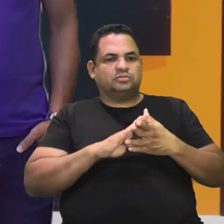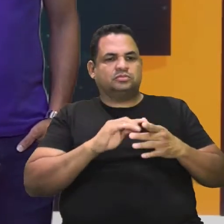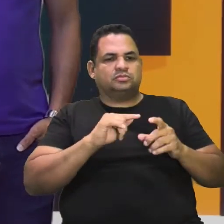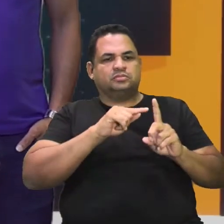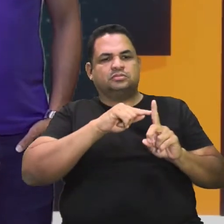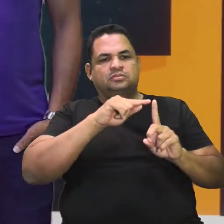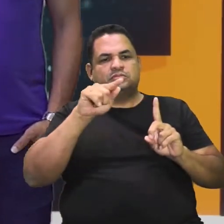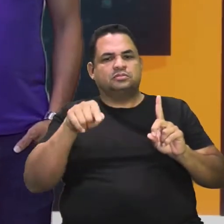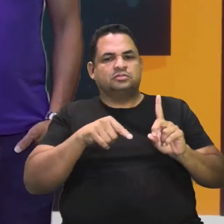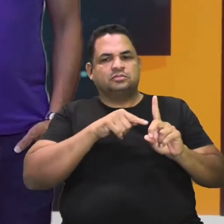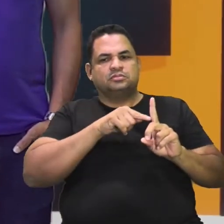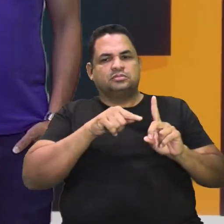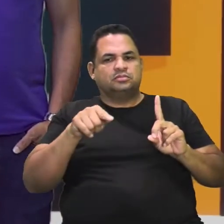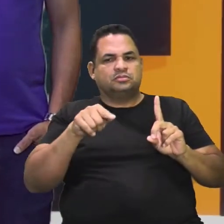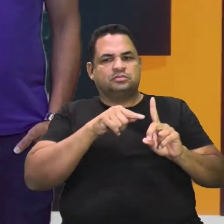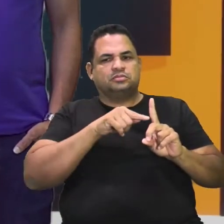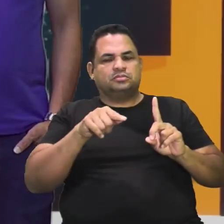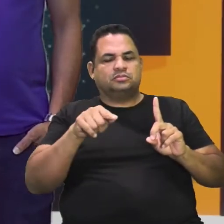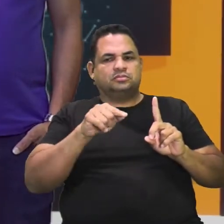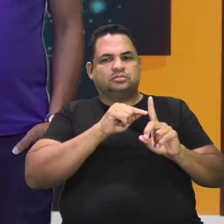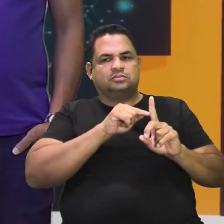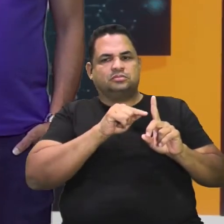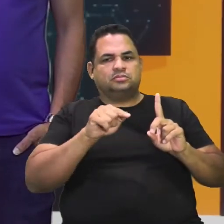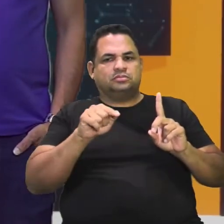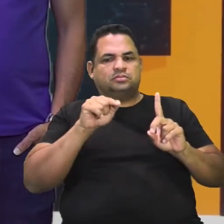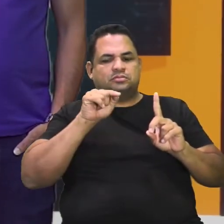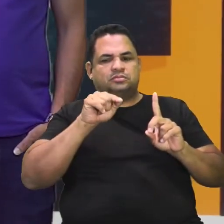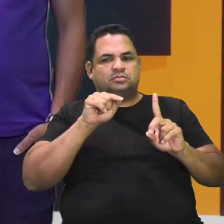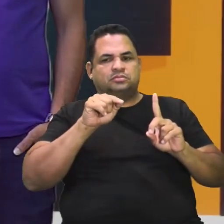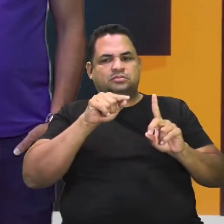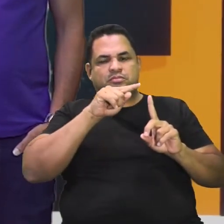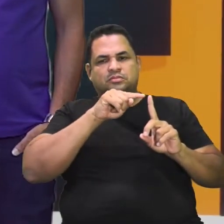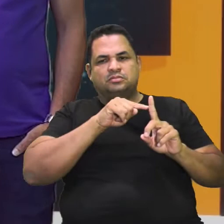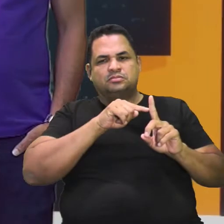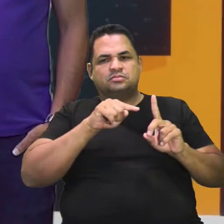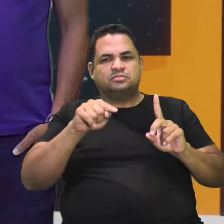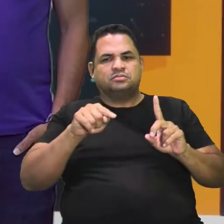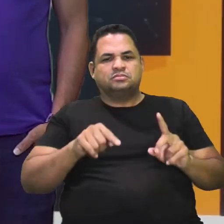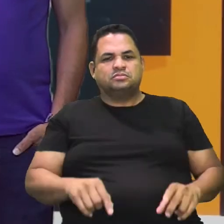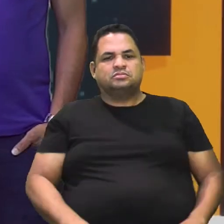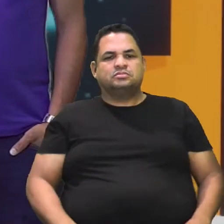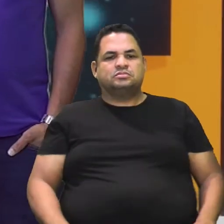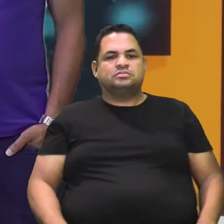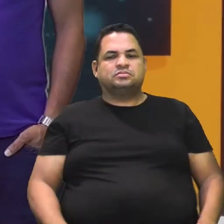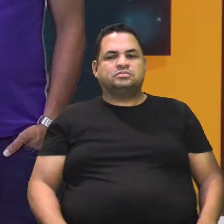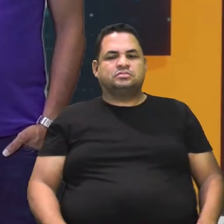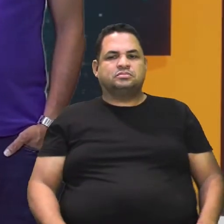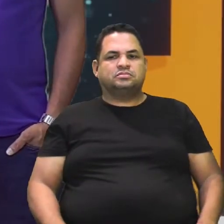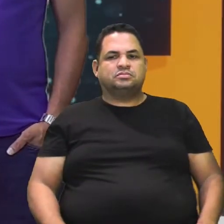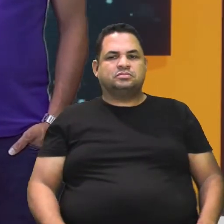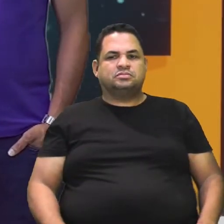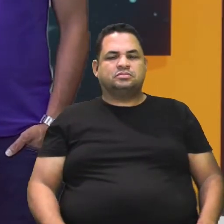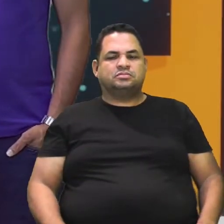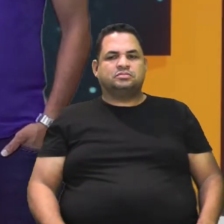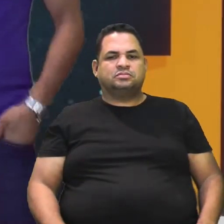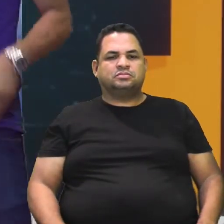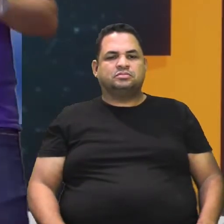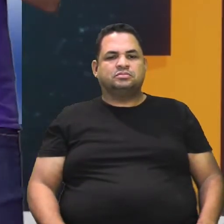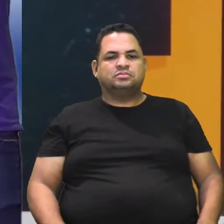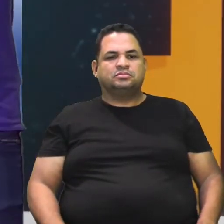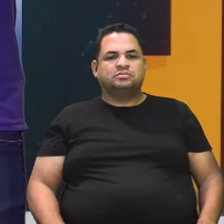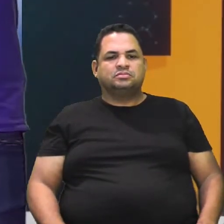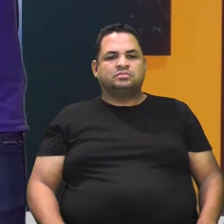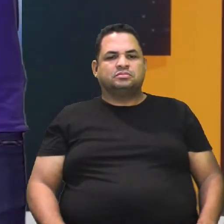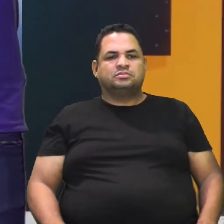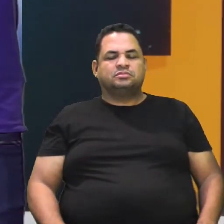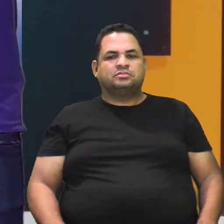raio? Você imagina assim, ó, o ponto que tocou na circunferência vai ligar com o raio. Essa ligação